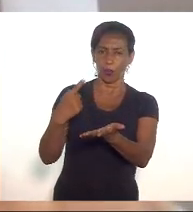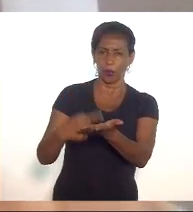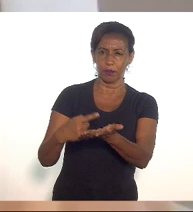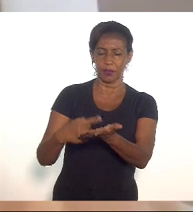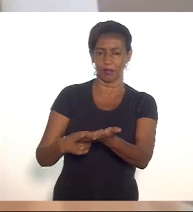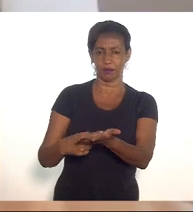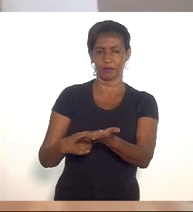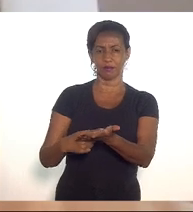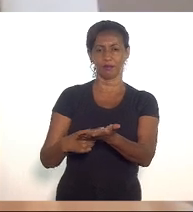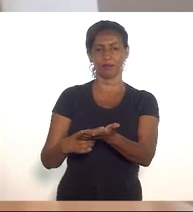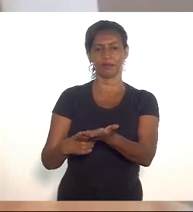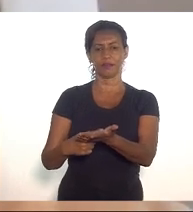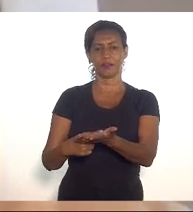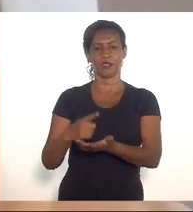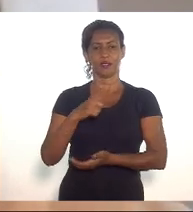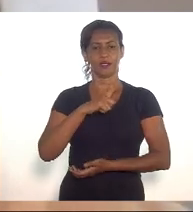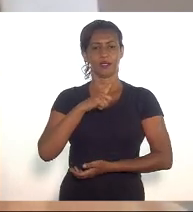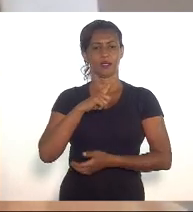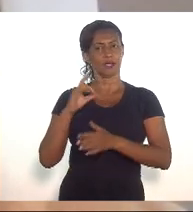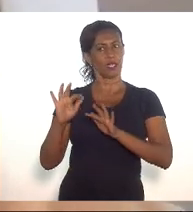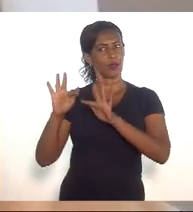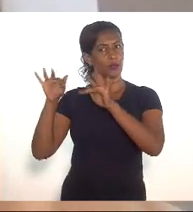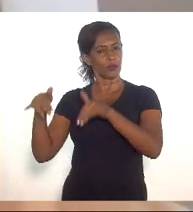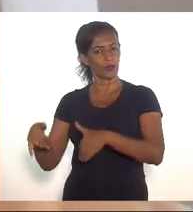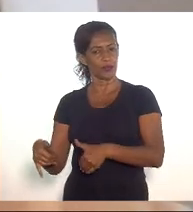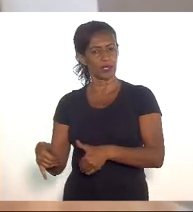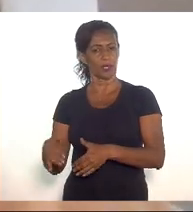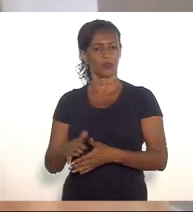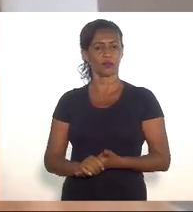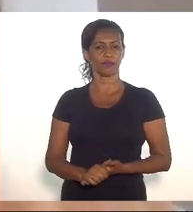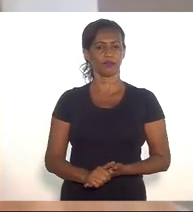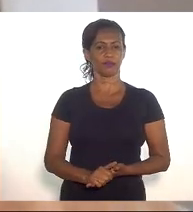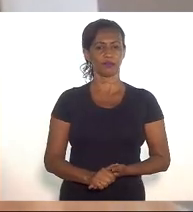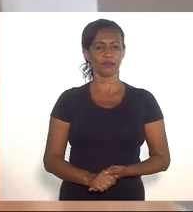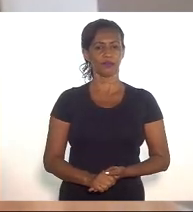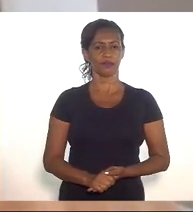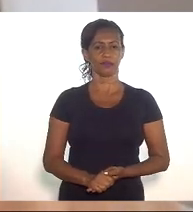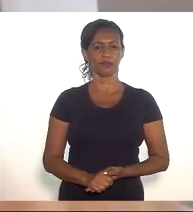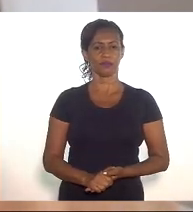compromissadas e que são, no final das contas,